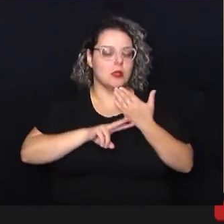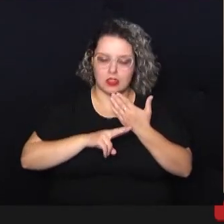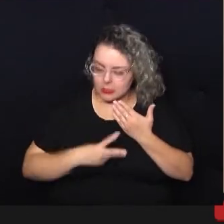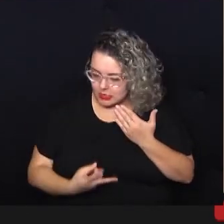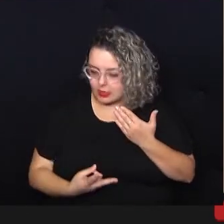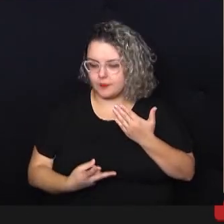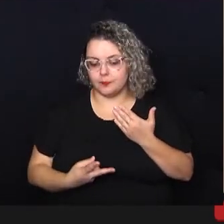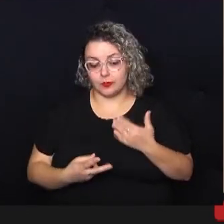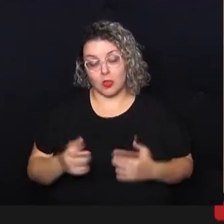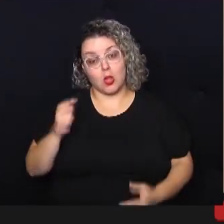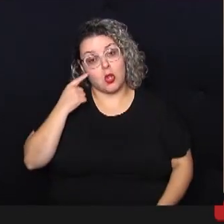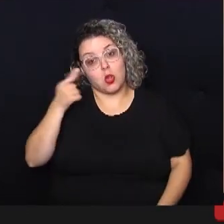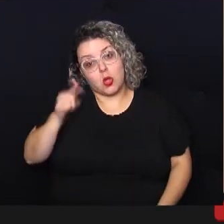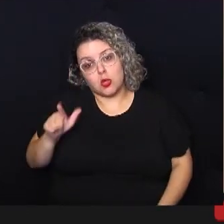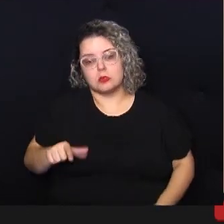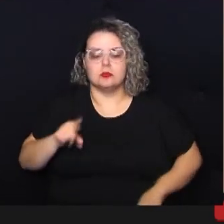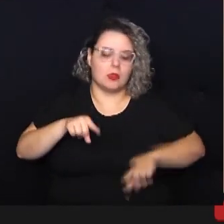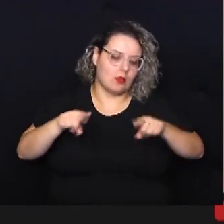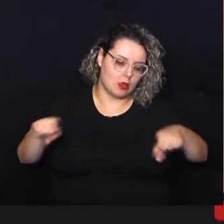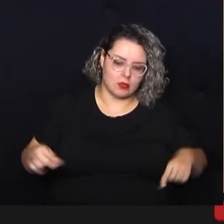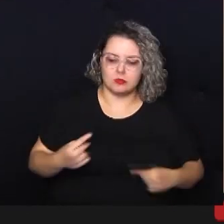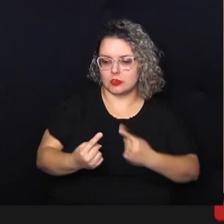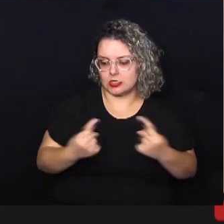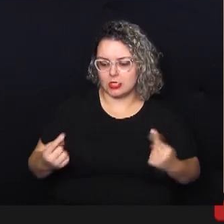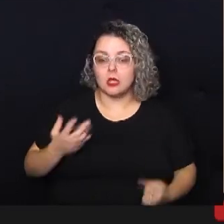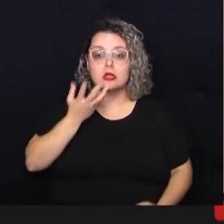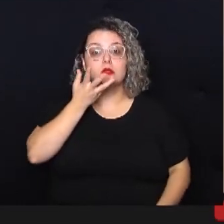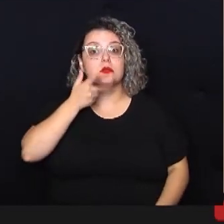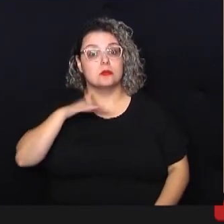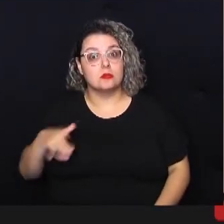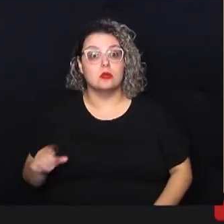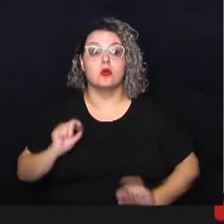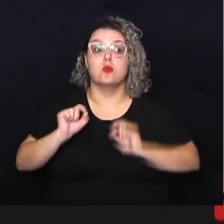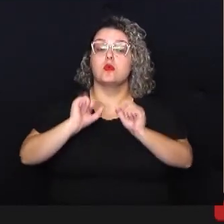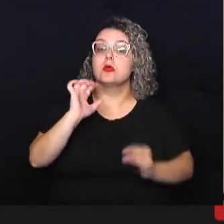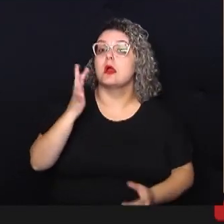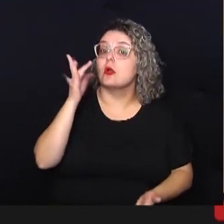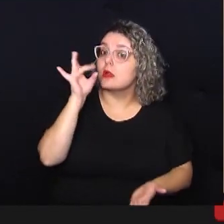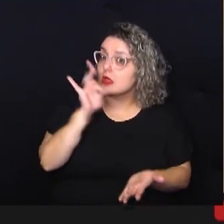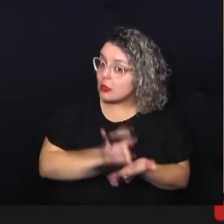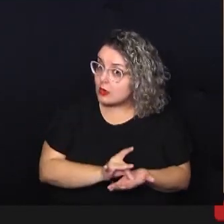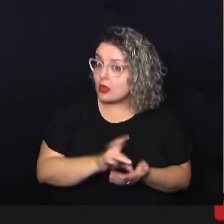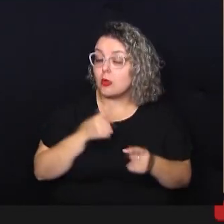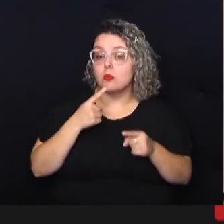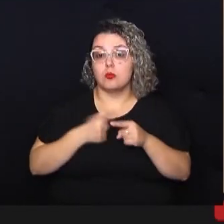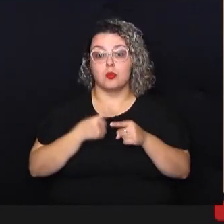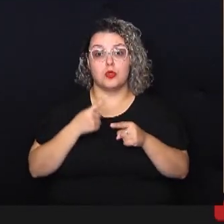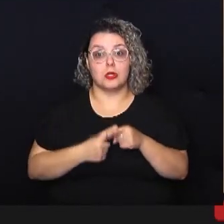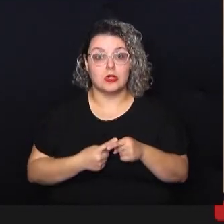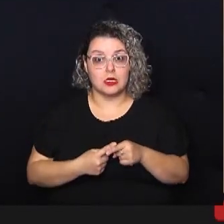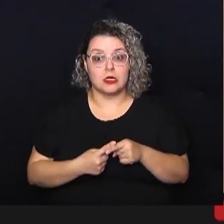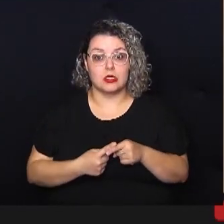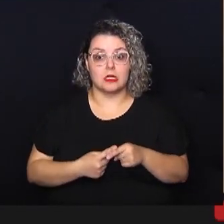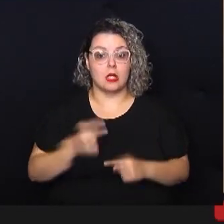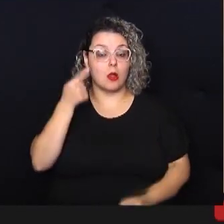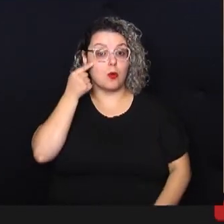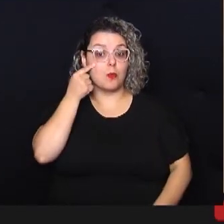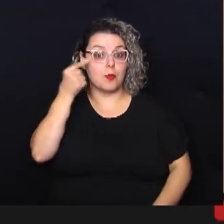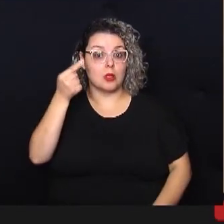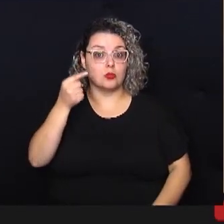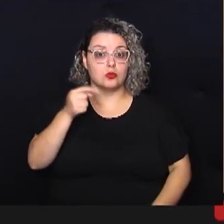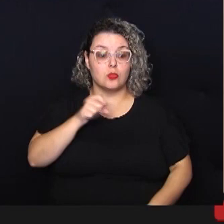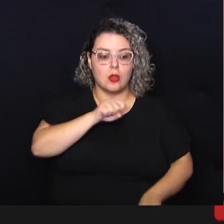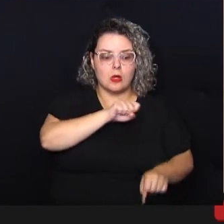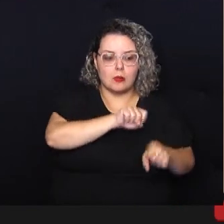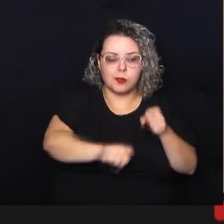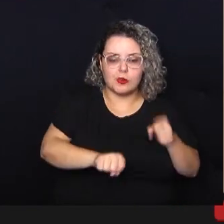essas consequências vão variar de criança para criança, né? De exatamente o que aconteceu, porque também a gente pensa no abuso sexual